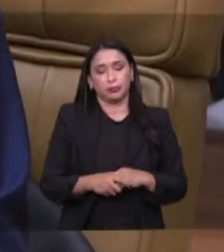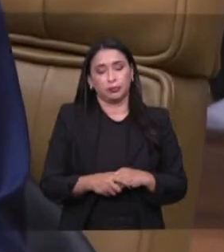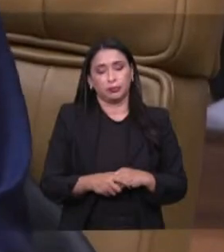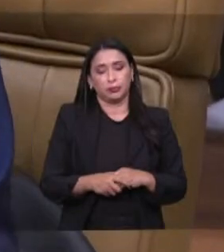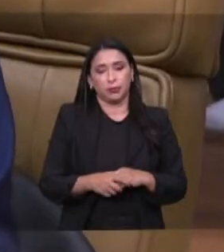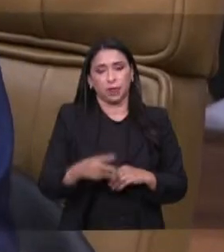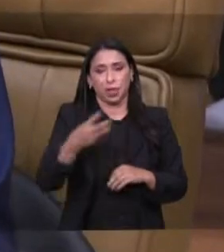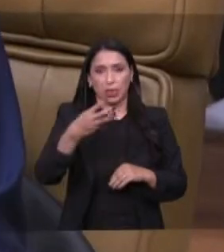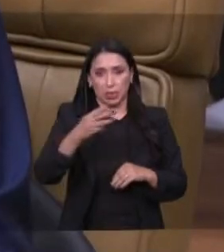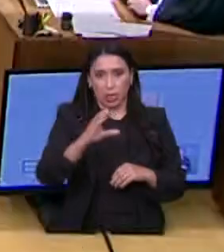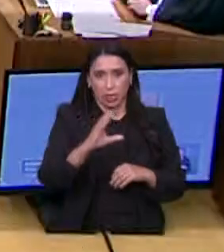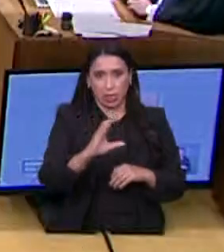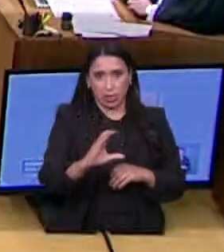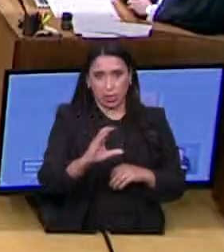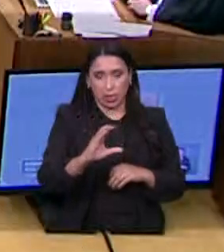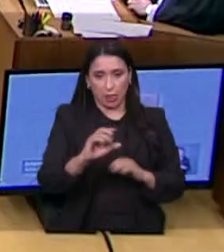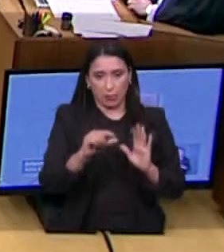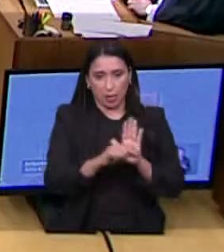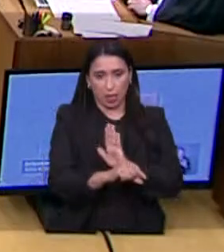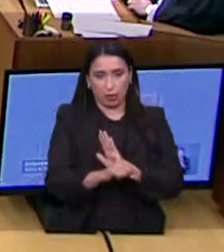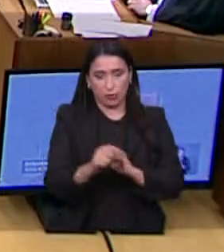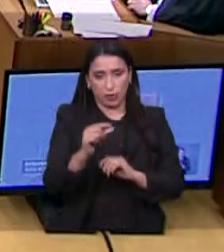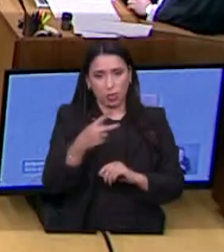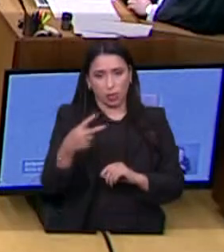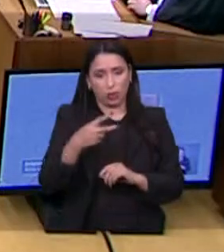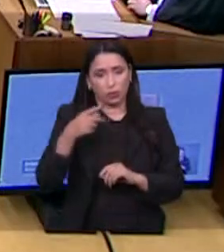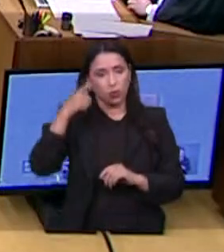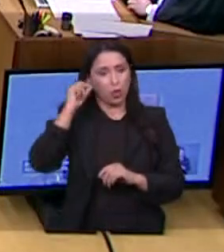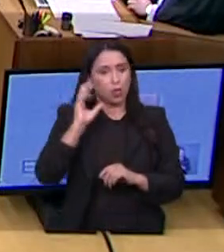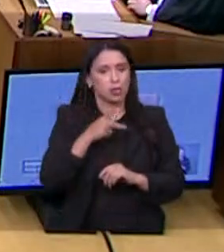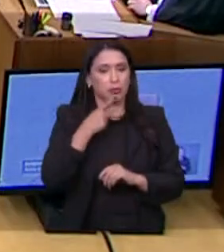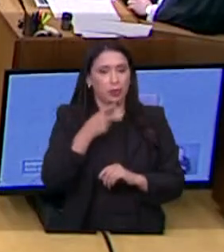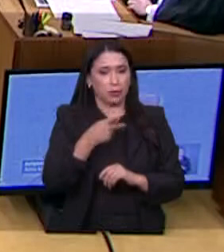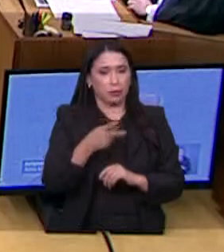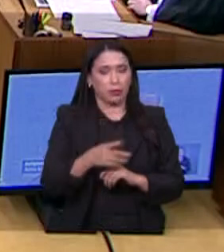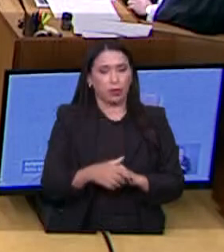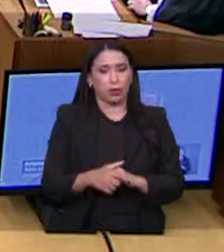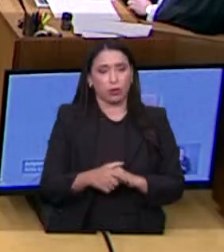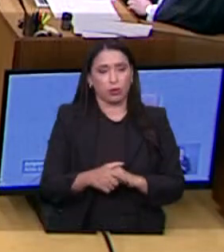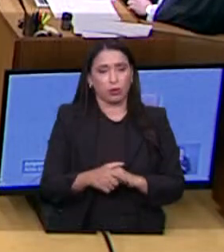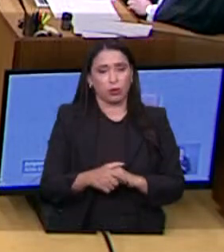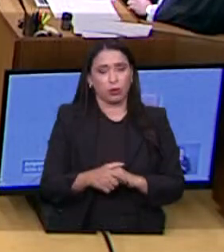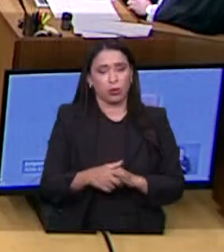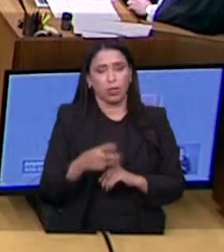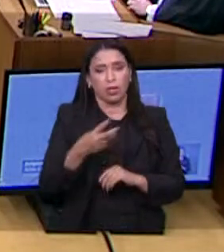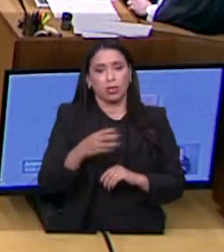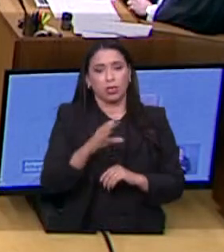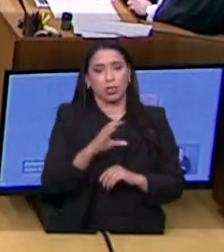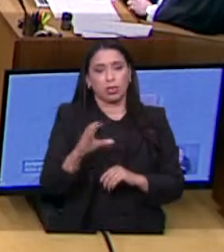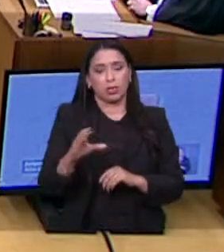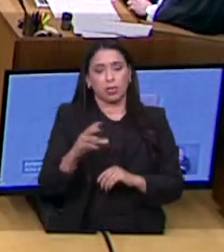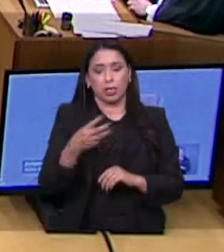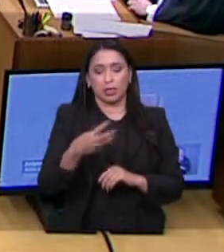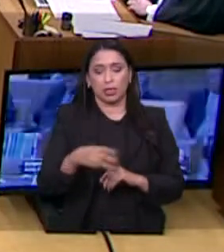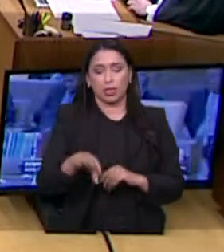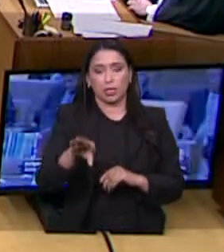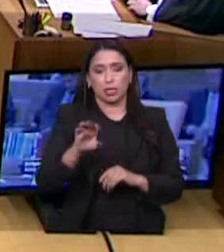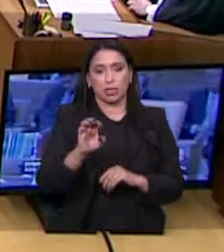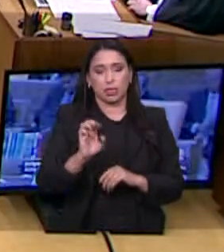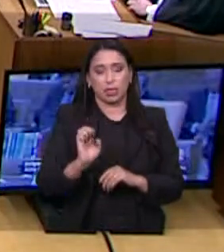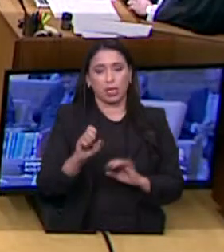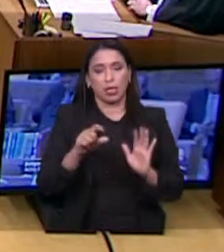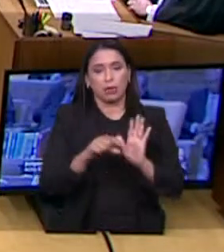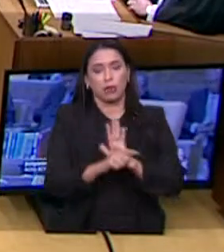3C, parágrafo 2º, 3E. 3C, parágrafo 2º. 3E. O 3º-E e